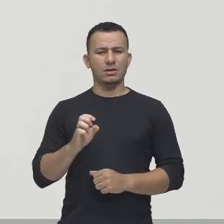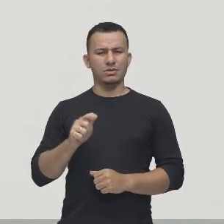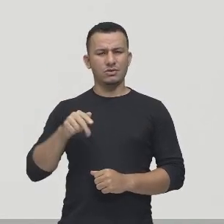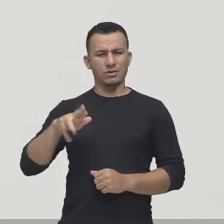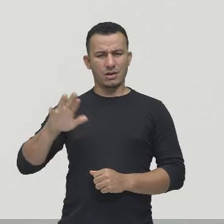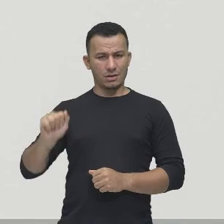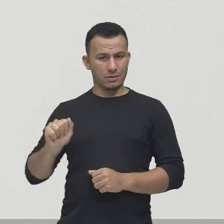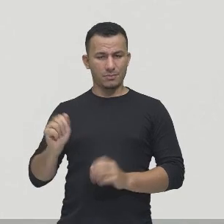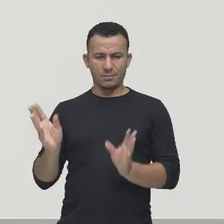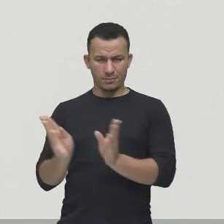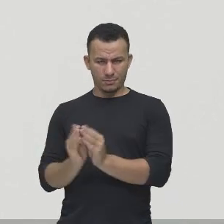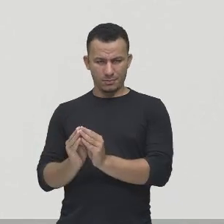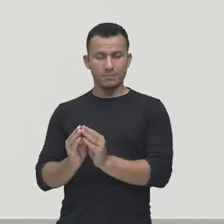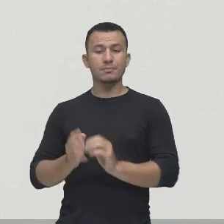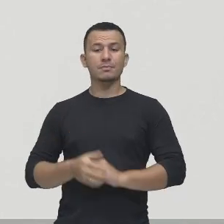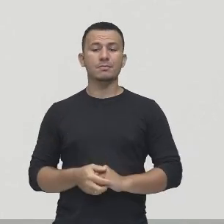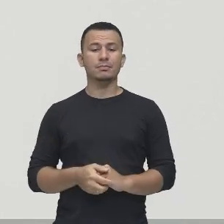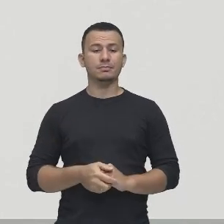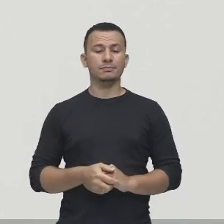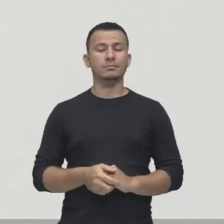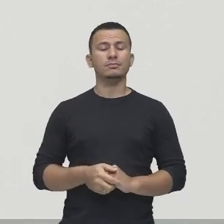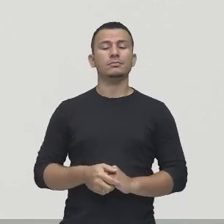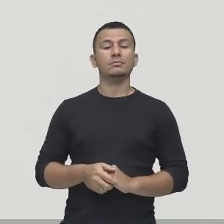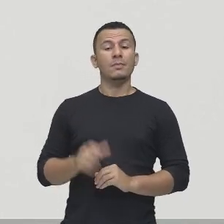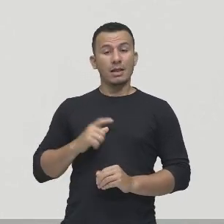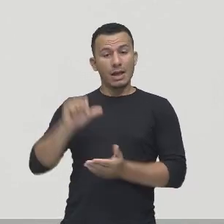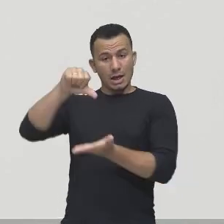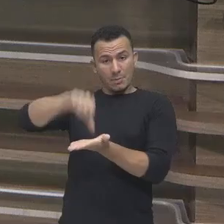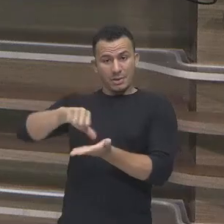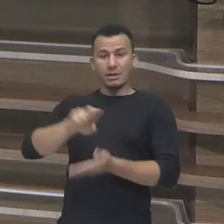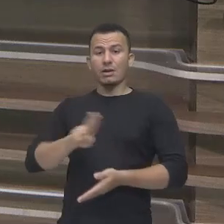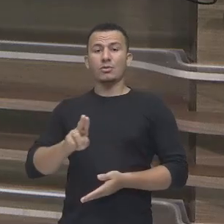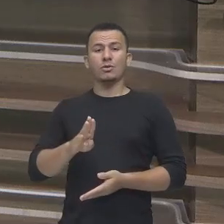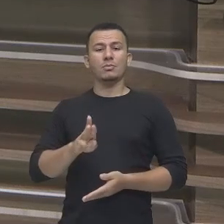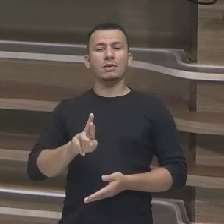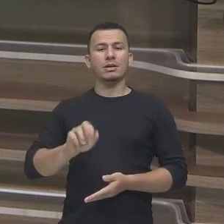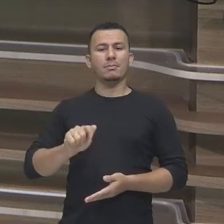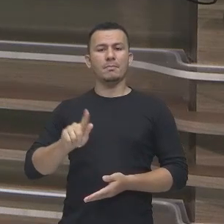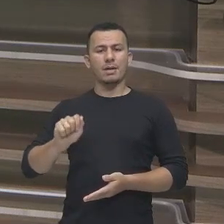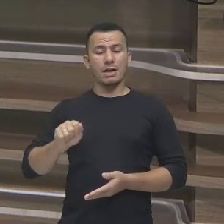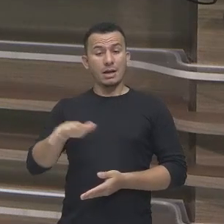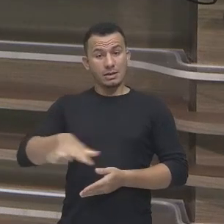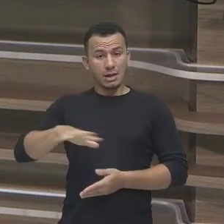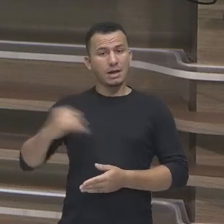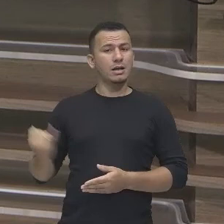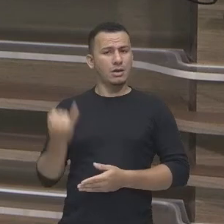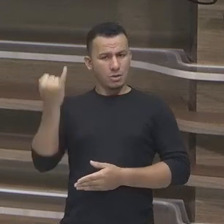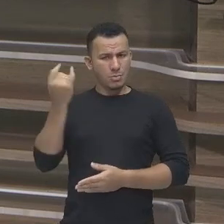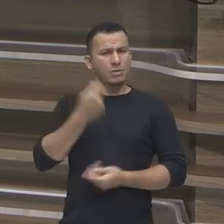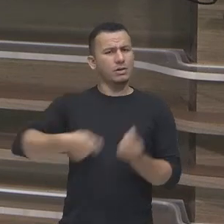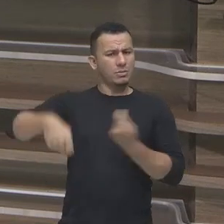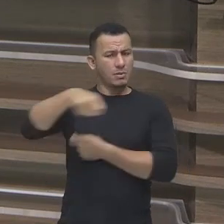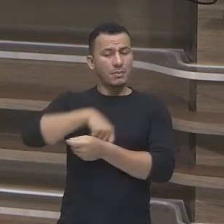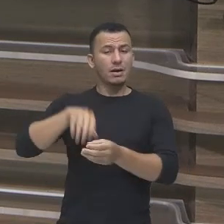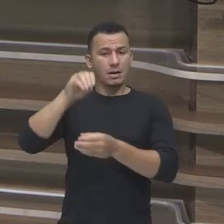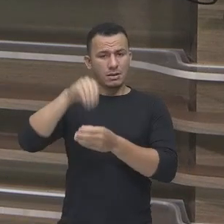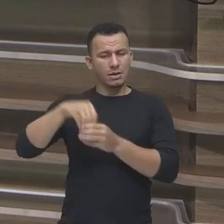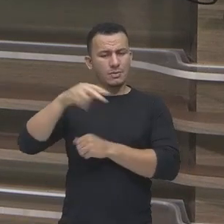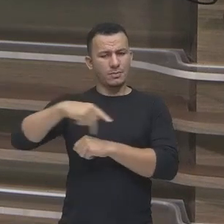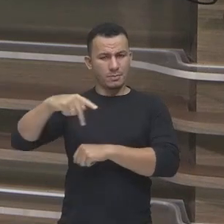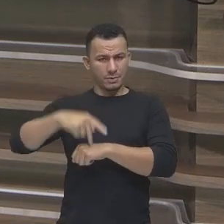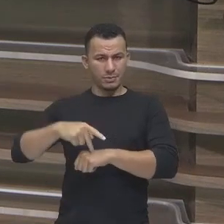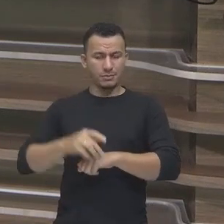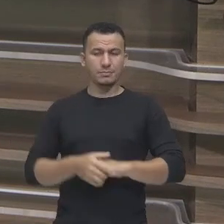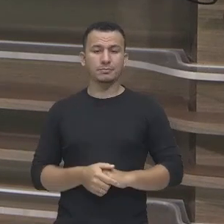Tchecoslováquia. A área da República Tcheca, onde fica Praga, é uma área bastante importante dentro dos países da antiga